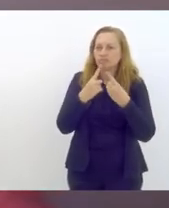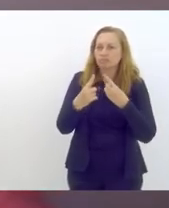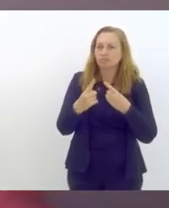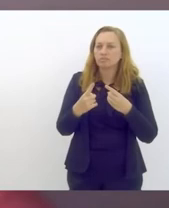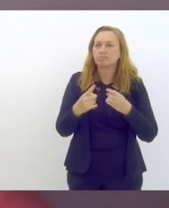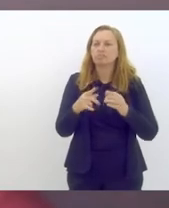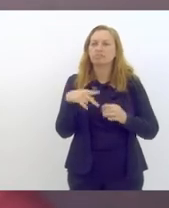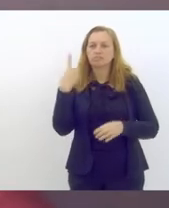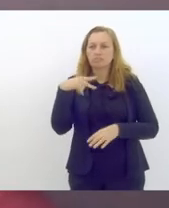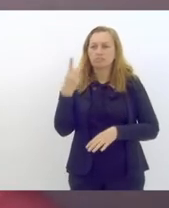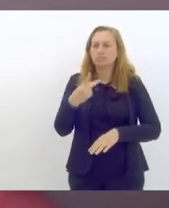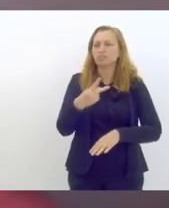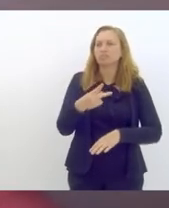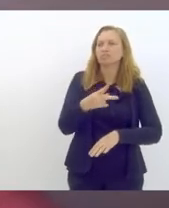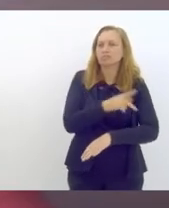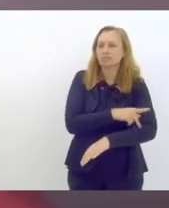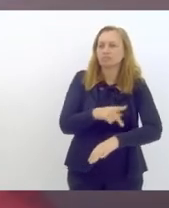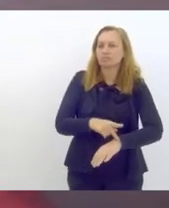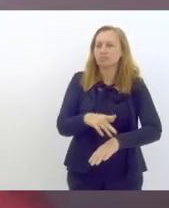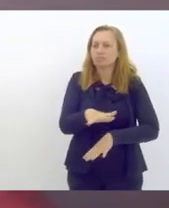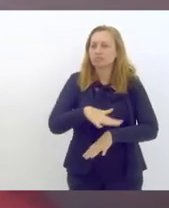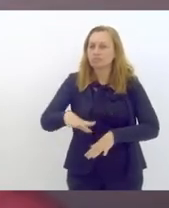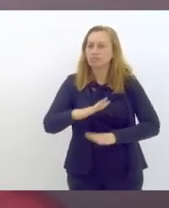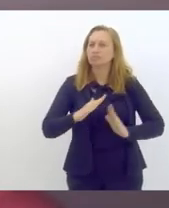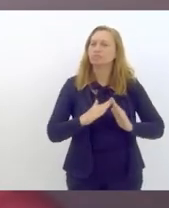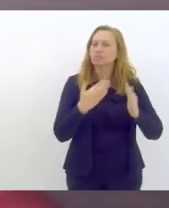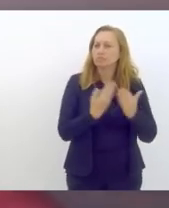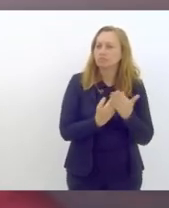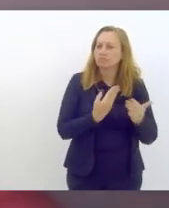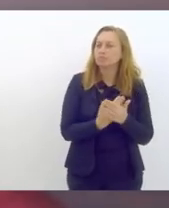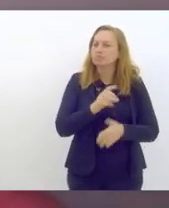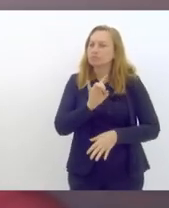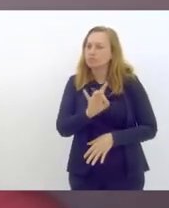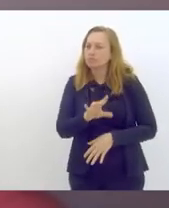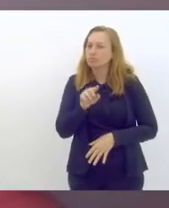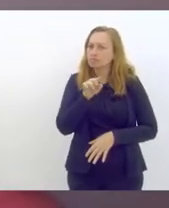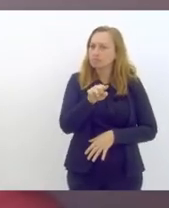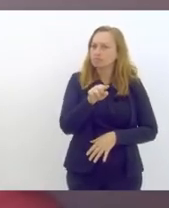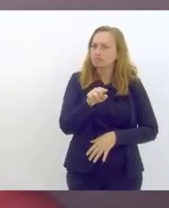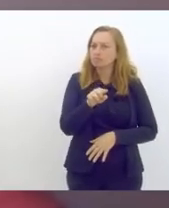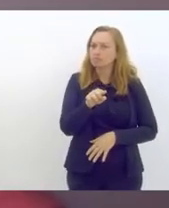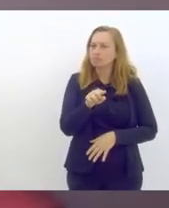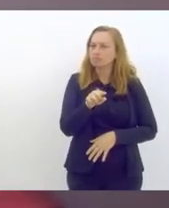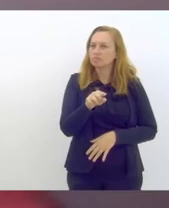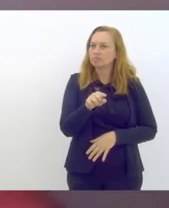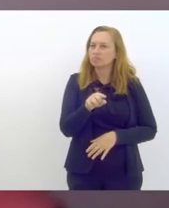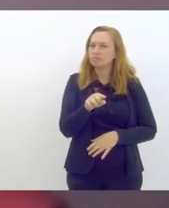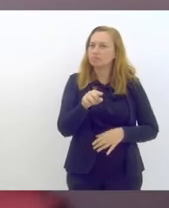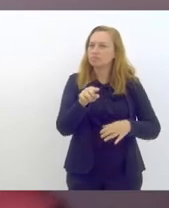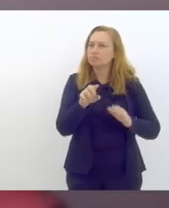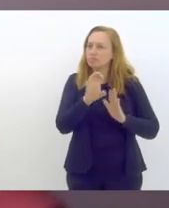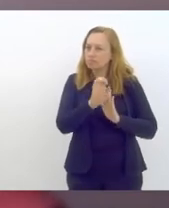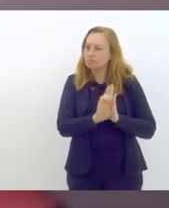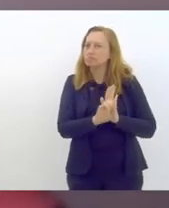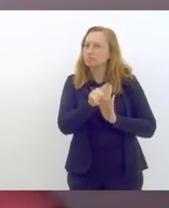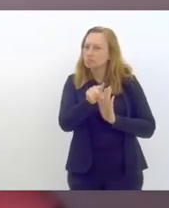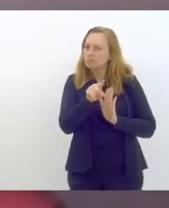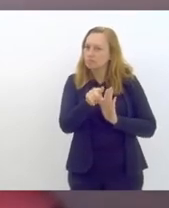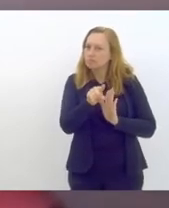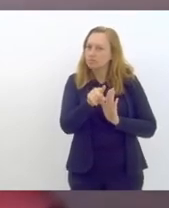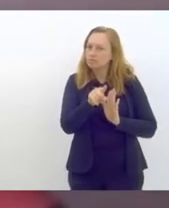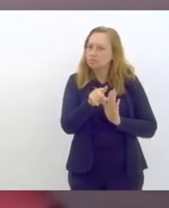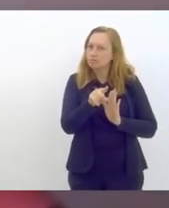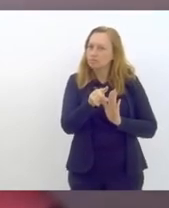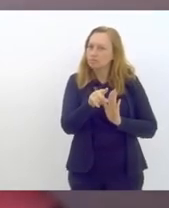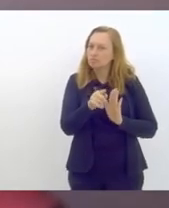políticos pedagógicos nas unidades escolares. Seria somente essa emenda que